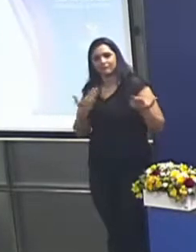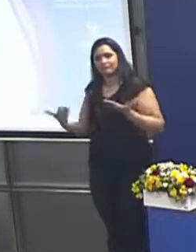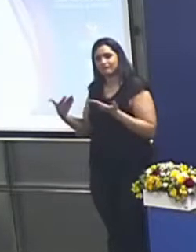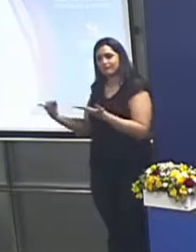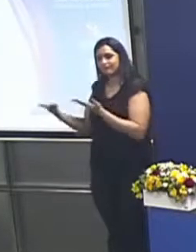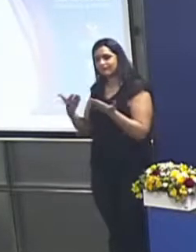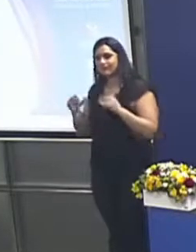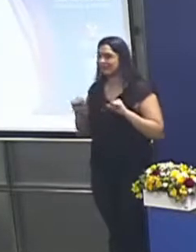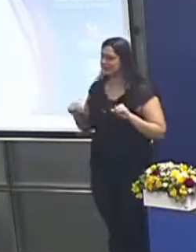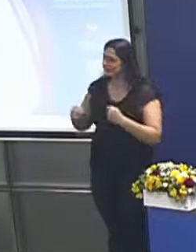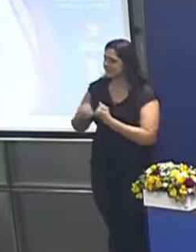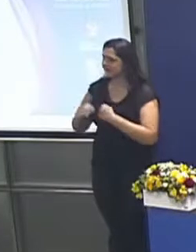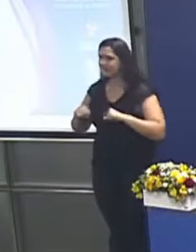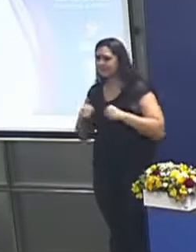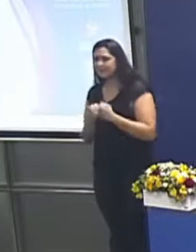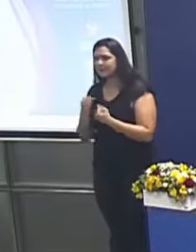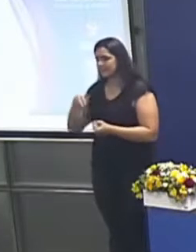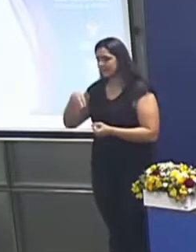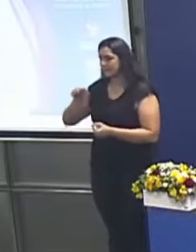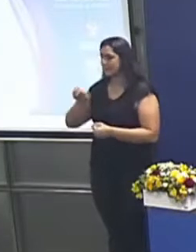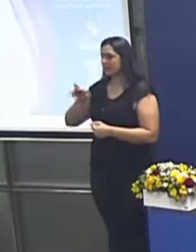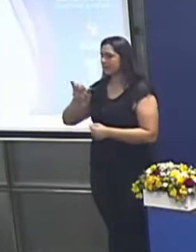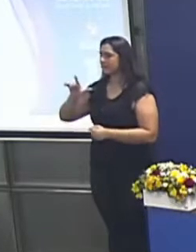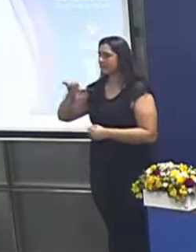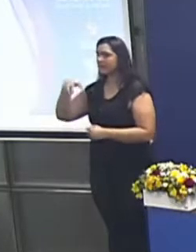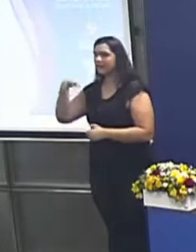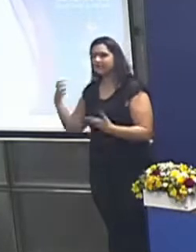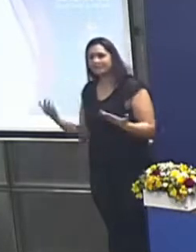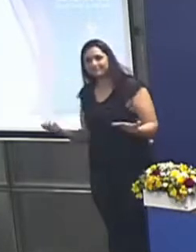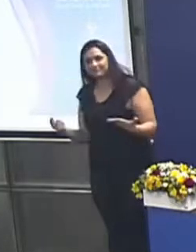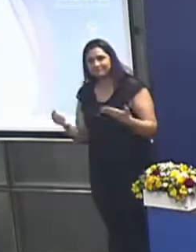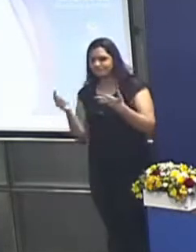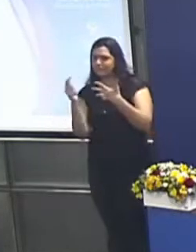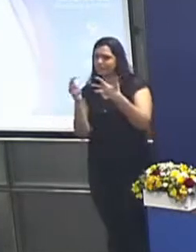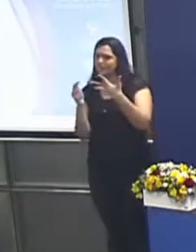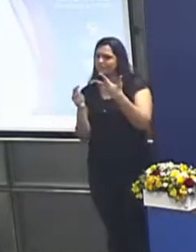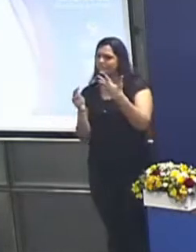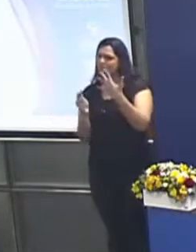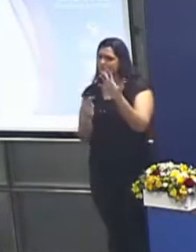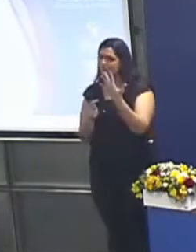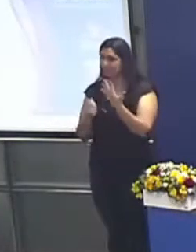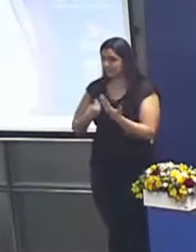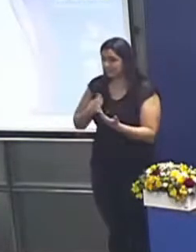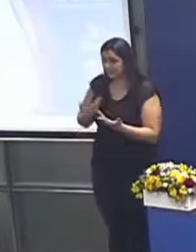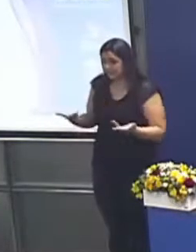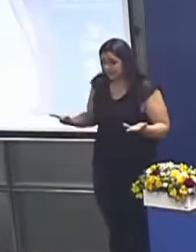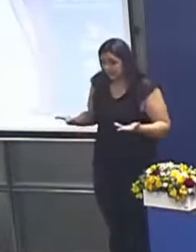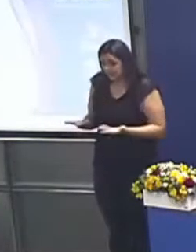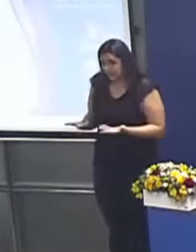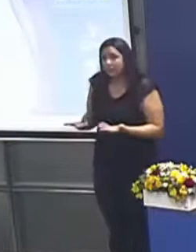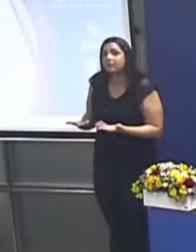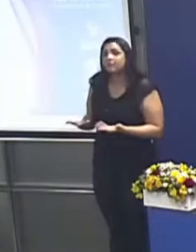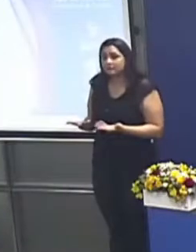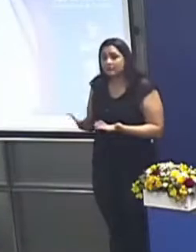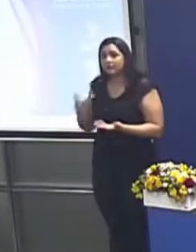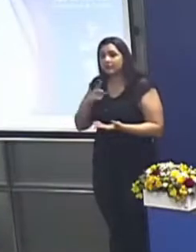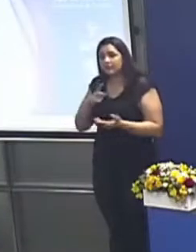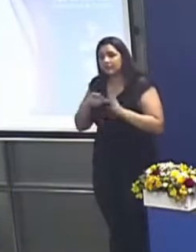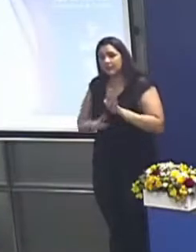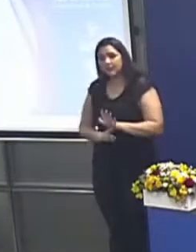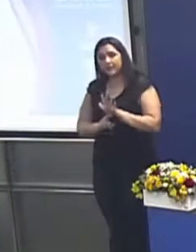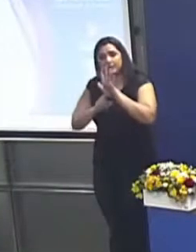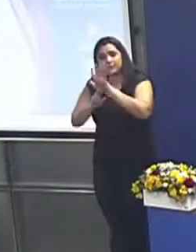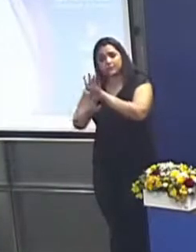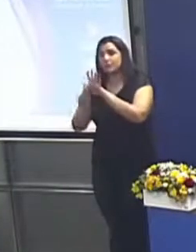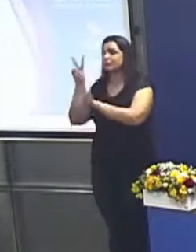as defesas, Marilene. Então é apontar que a gente tem nesse espaço atores e